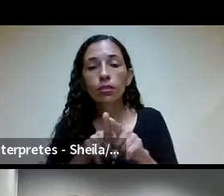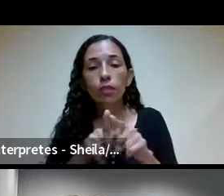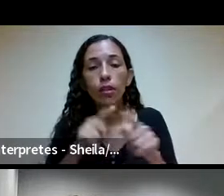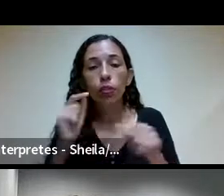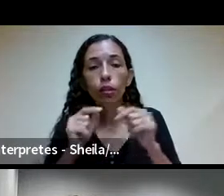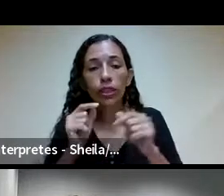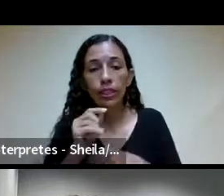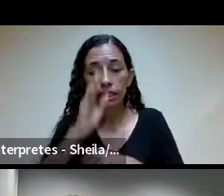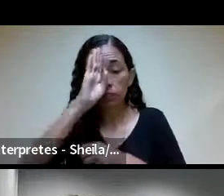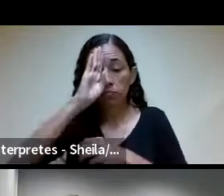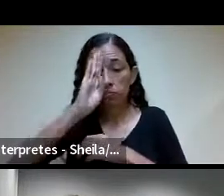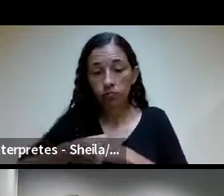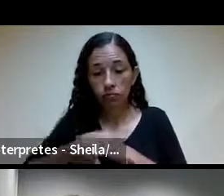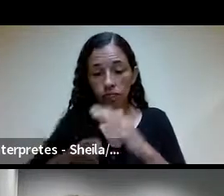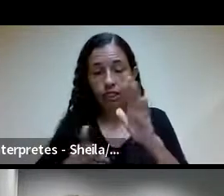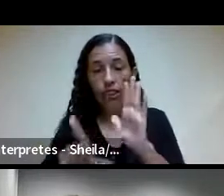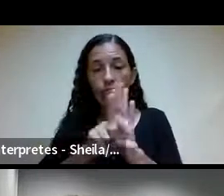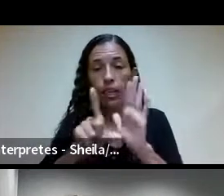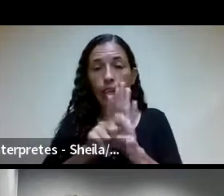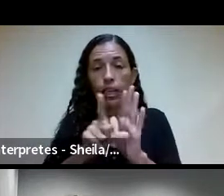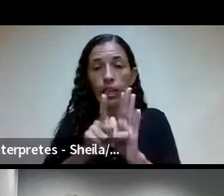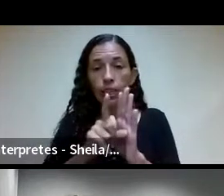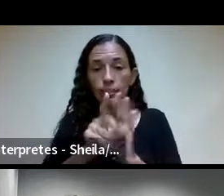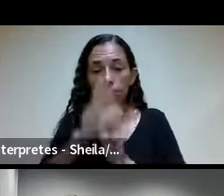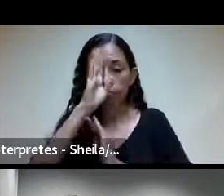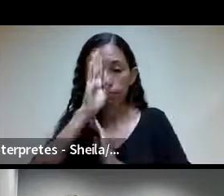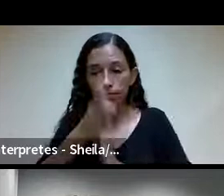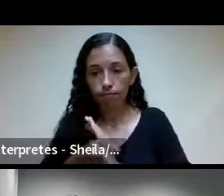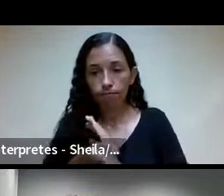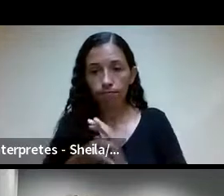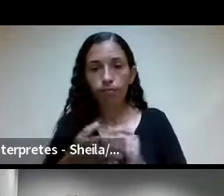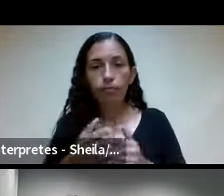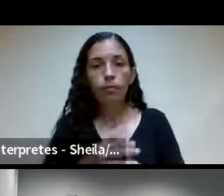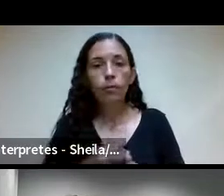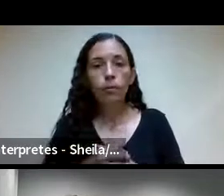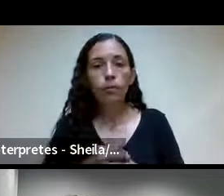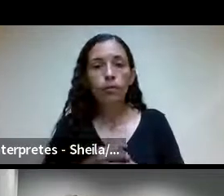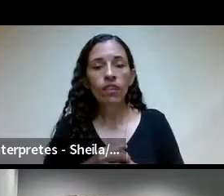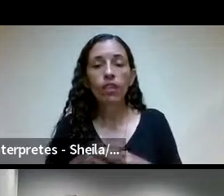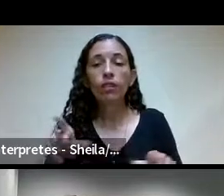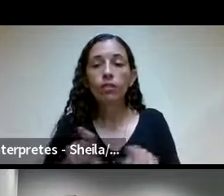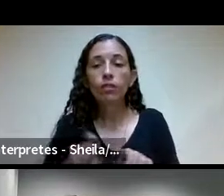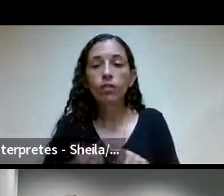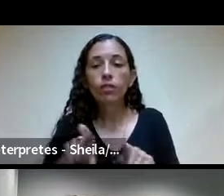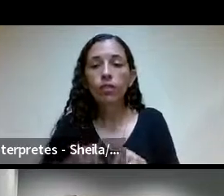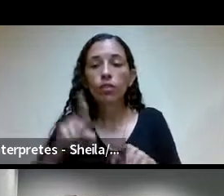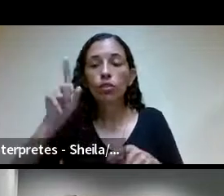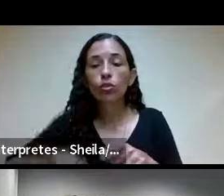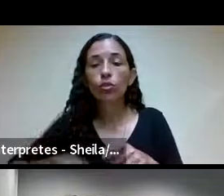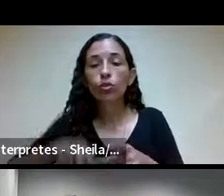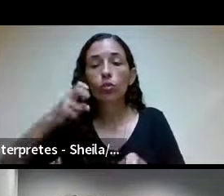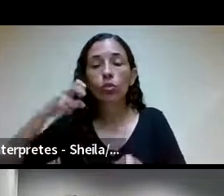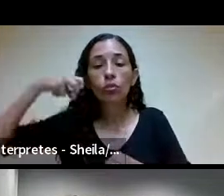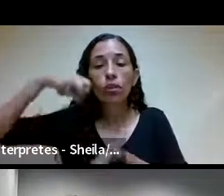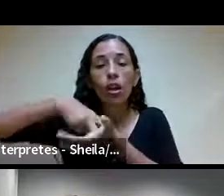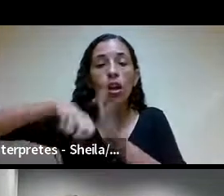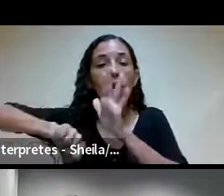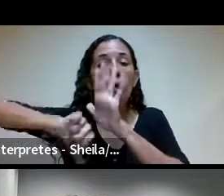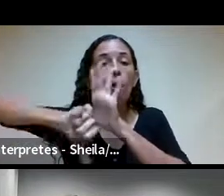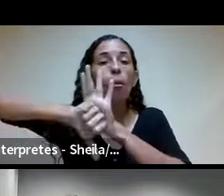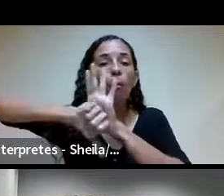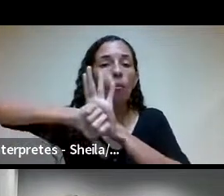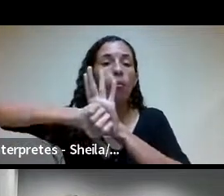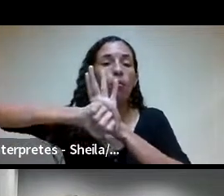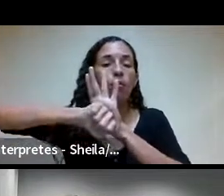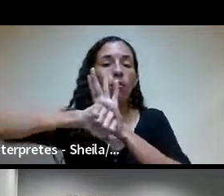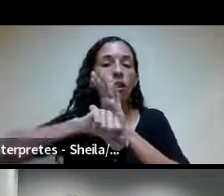ou interpretação, como falei, sob pena de violação ao princípio da legalidade previsto no artigo 5º, inciso 2